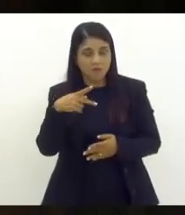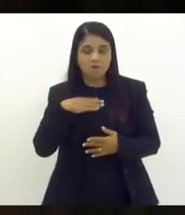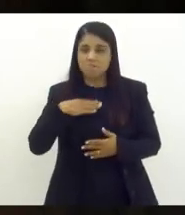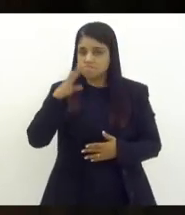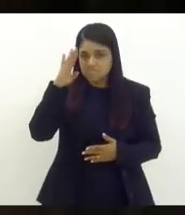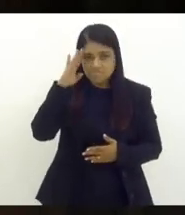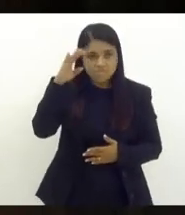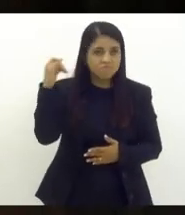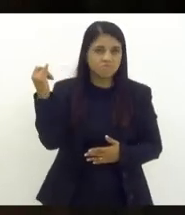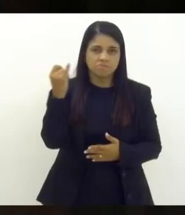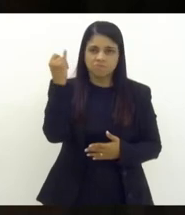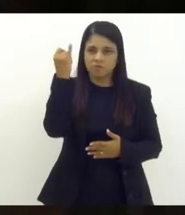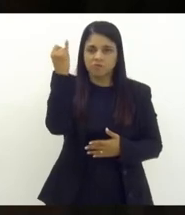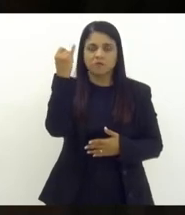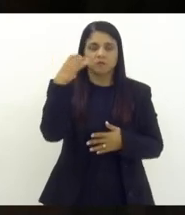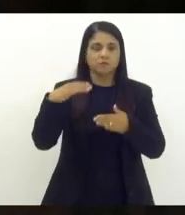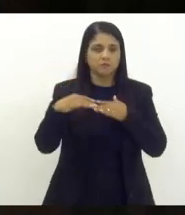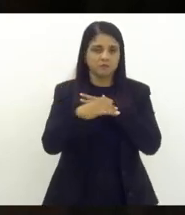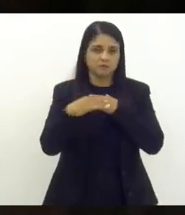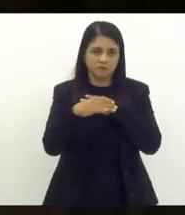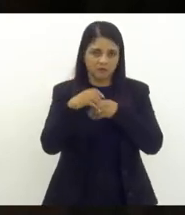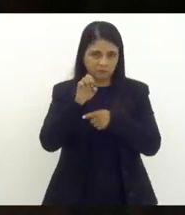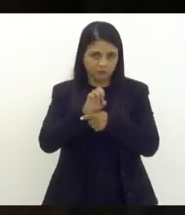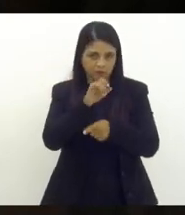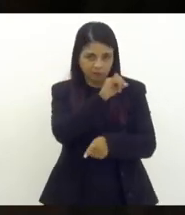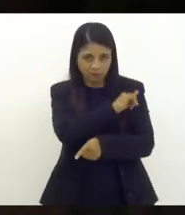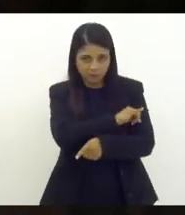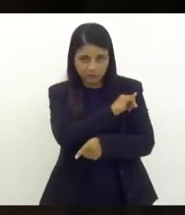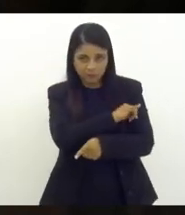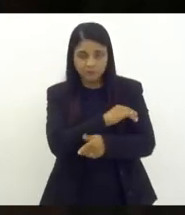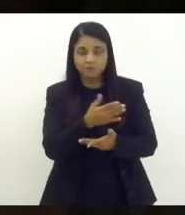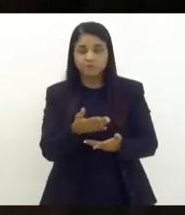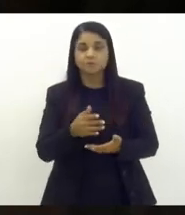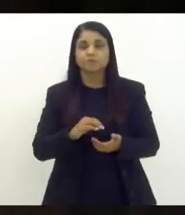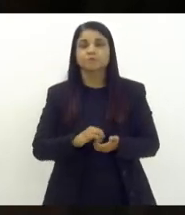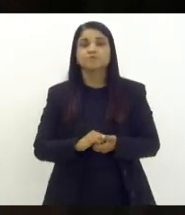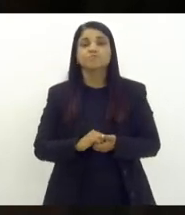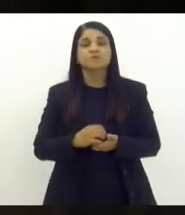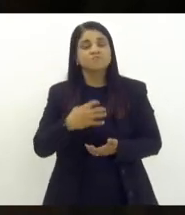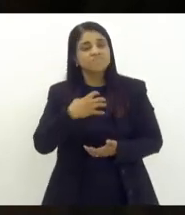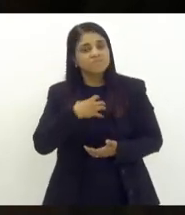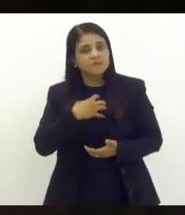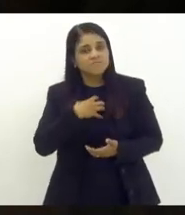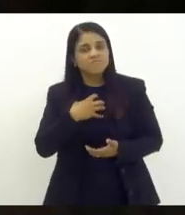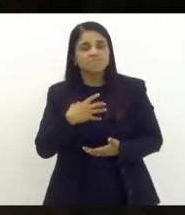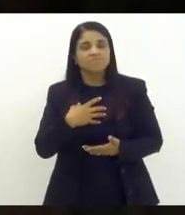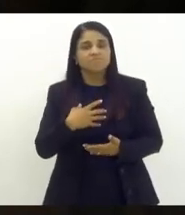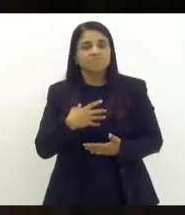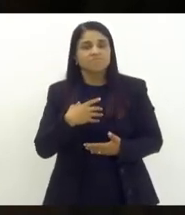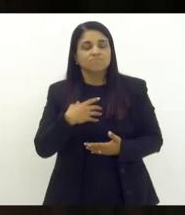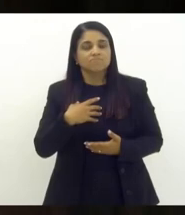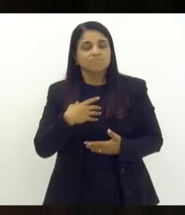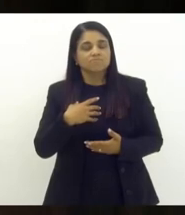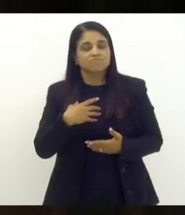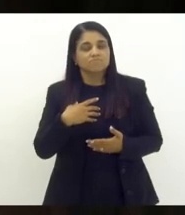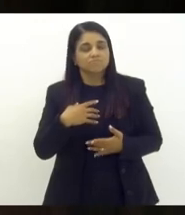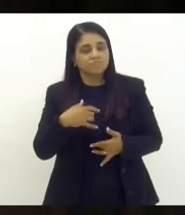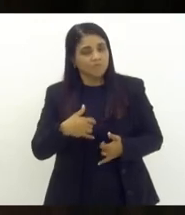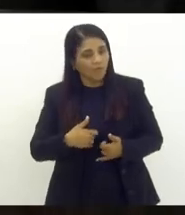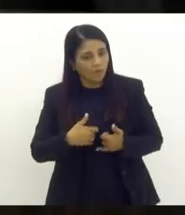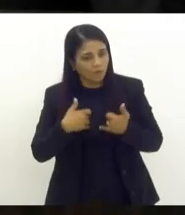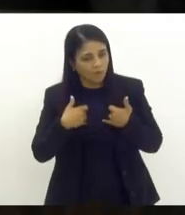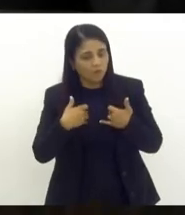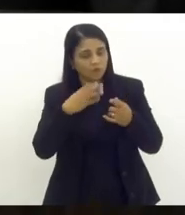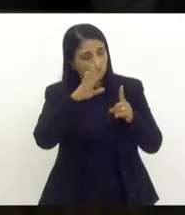para a nossa cidade principalmente aqui pro nosso Estado então eu me sinto privilegiado eh em fazer